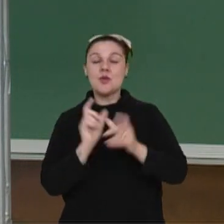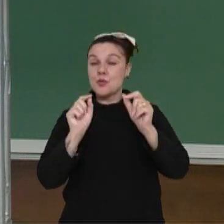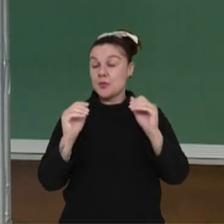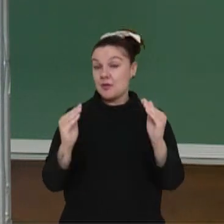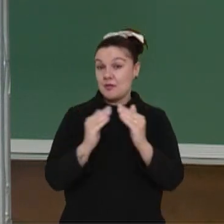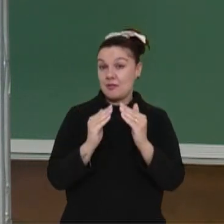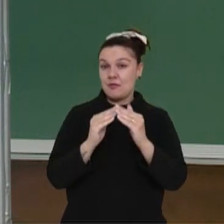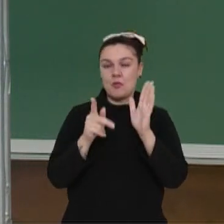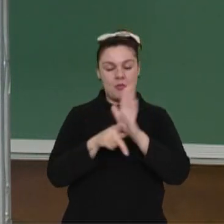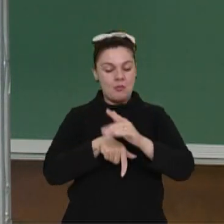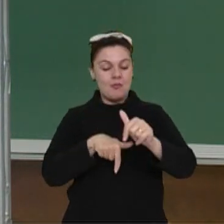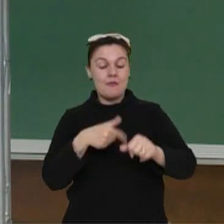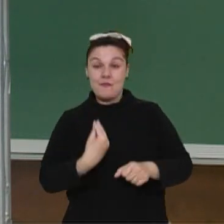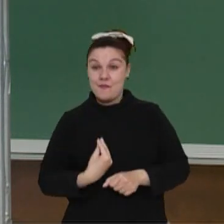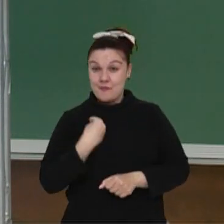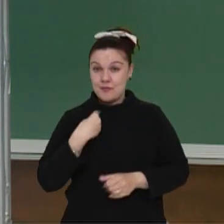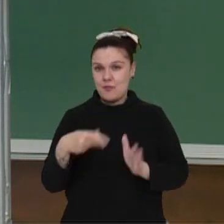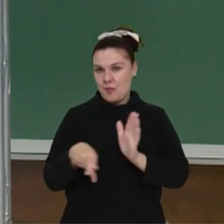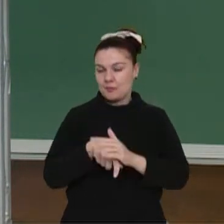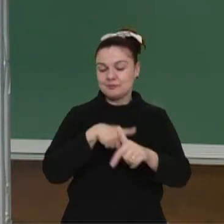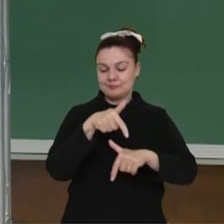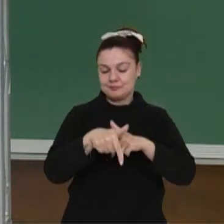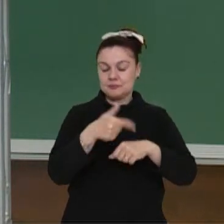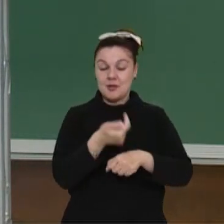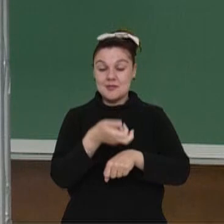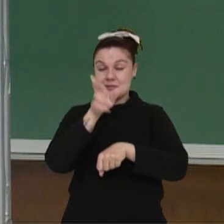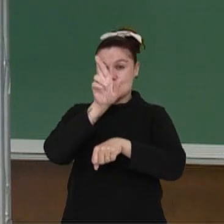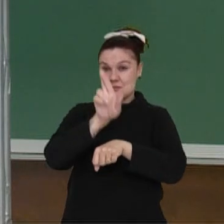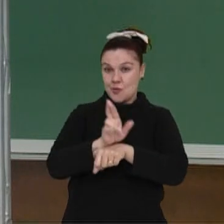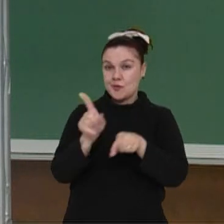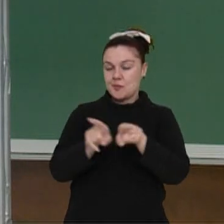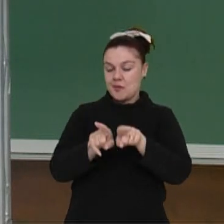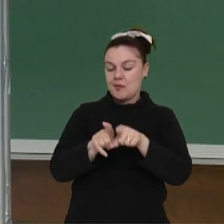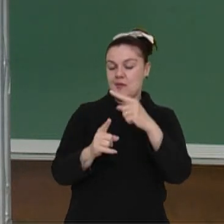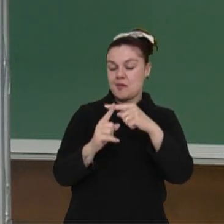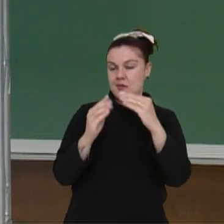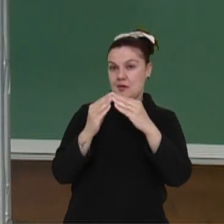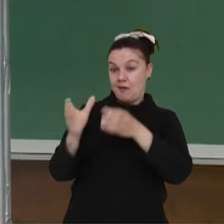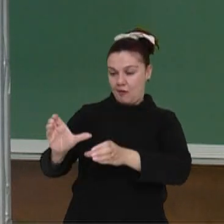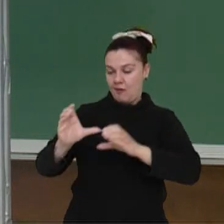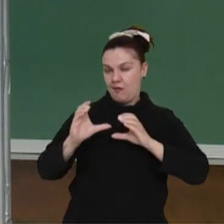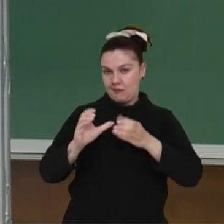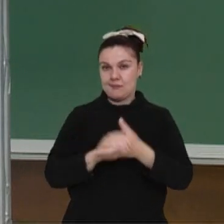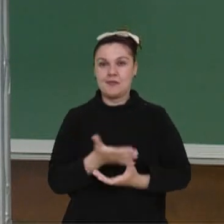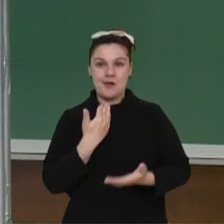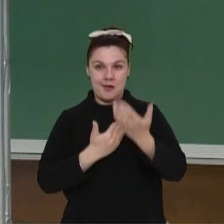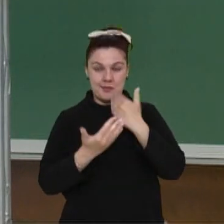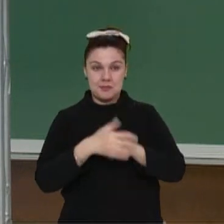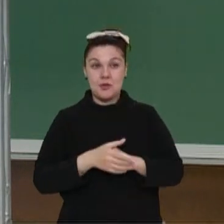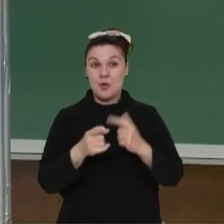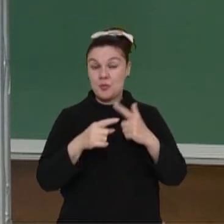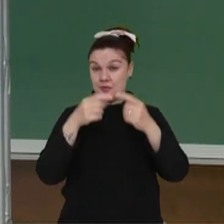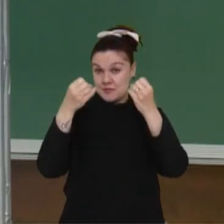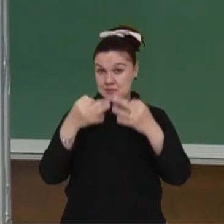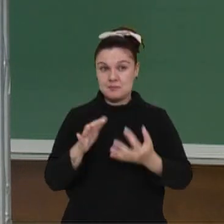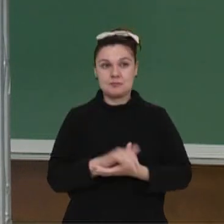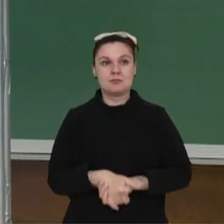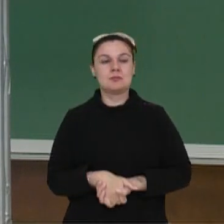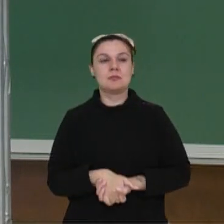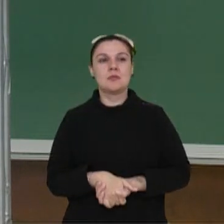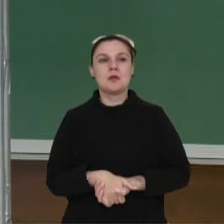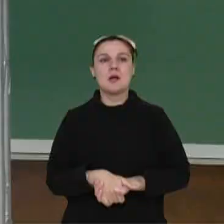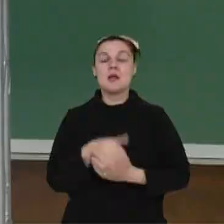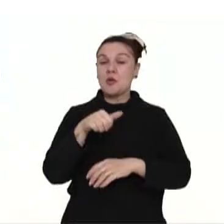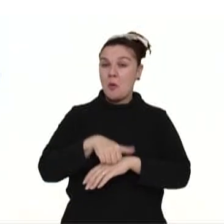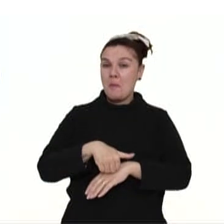viviam do trabalho dos outros, senhores feudais e clero, que recebiam disso. Tá, já vou explicar porque a gente está falando disso.